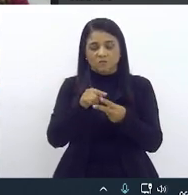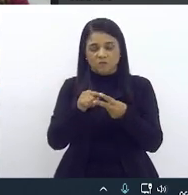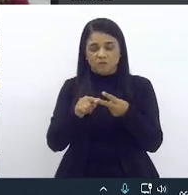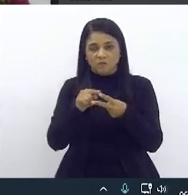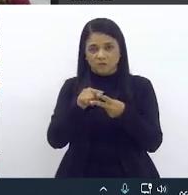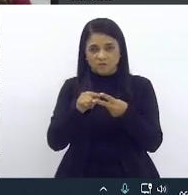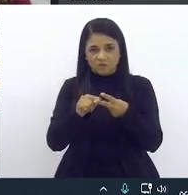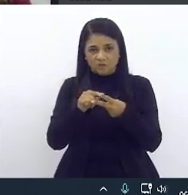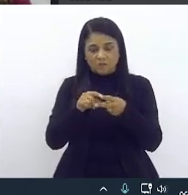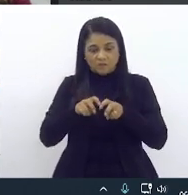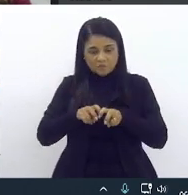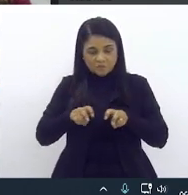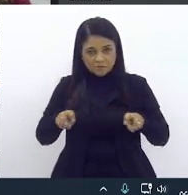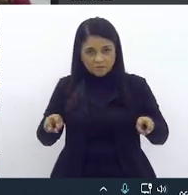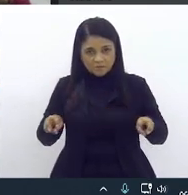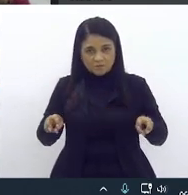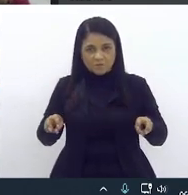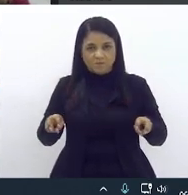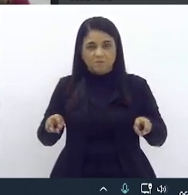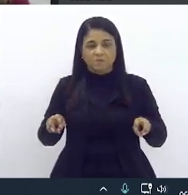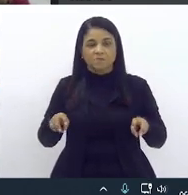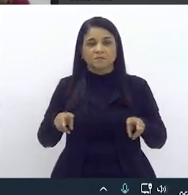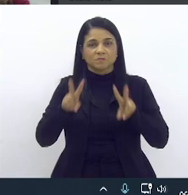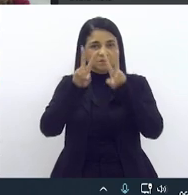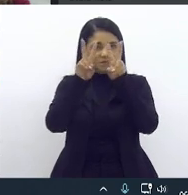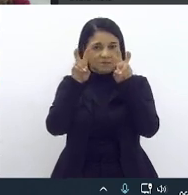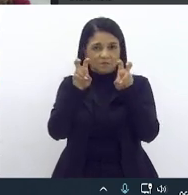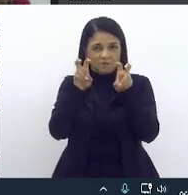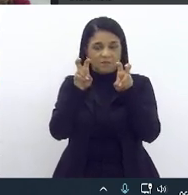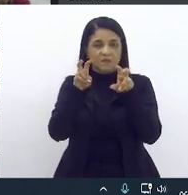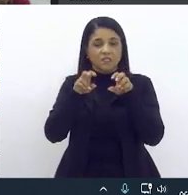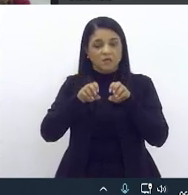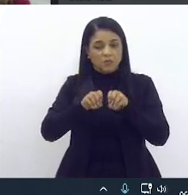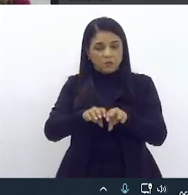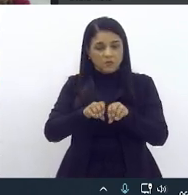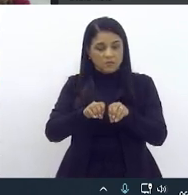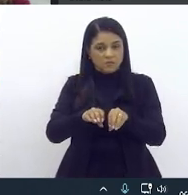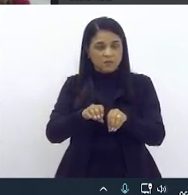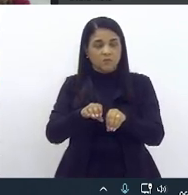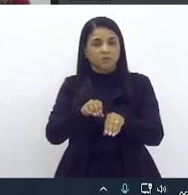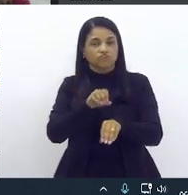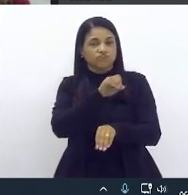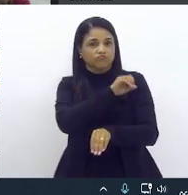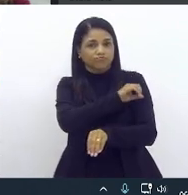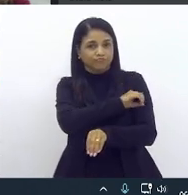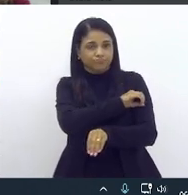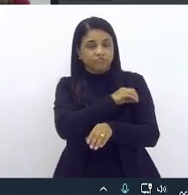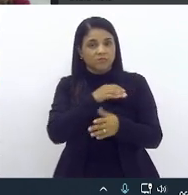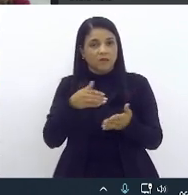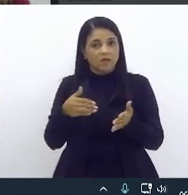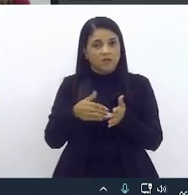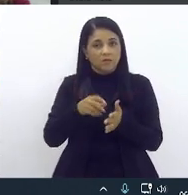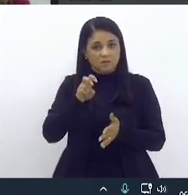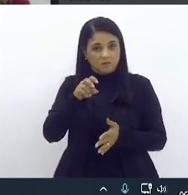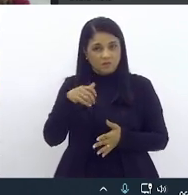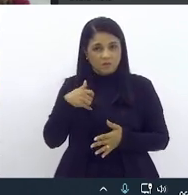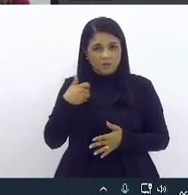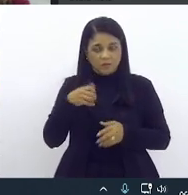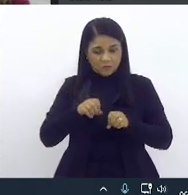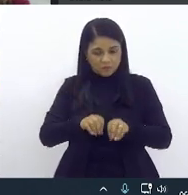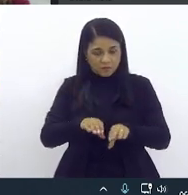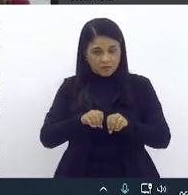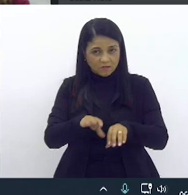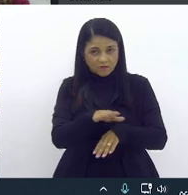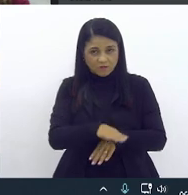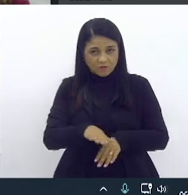duas mesas, a questão da produção infantil e a questão do piso,